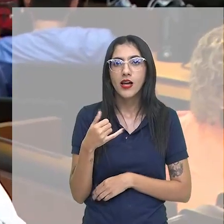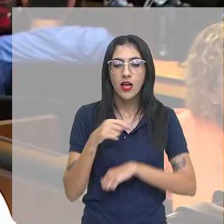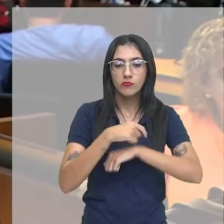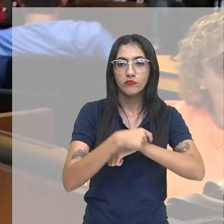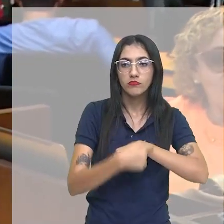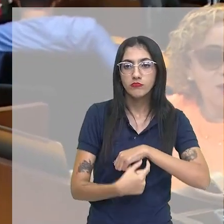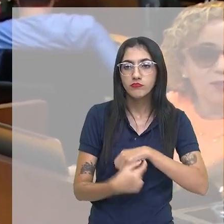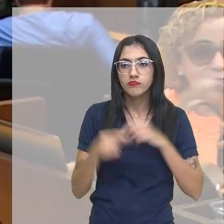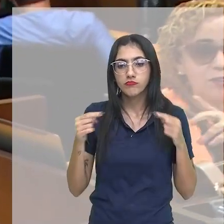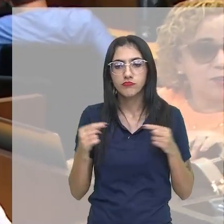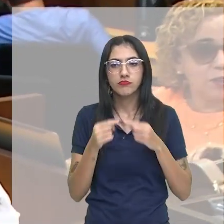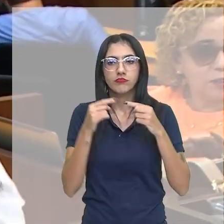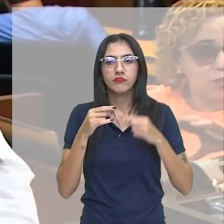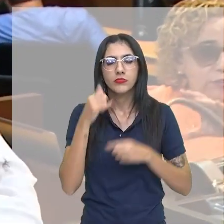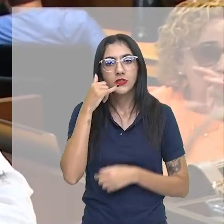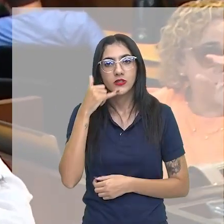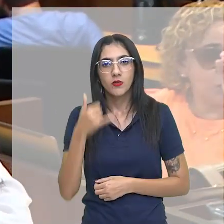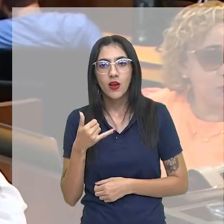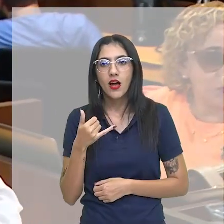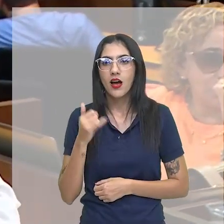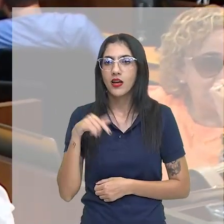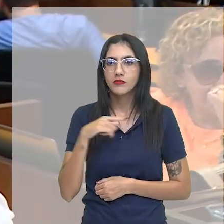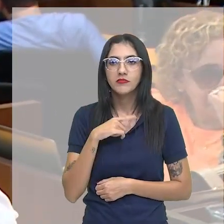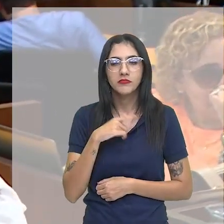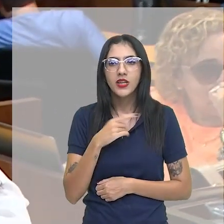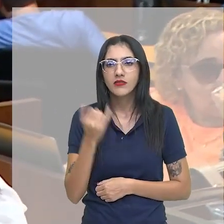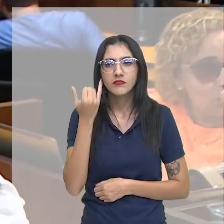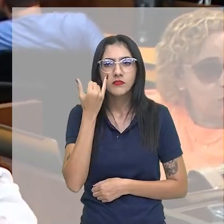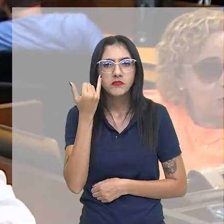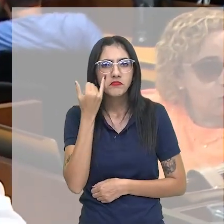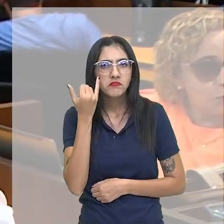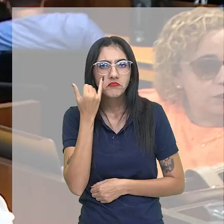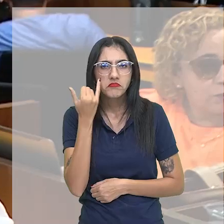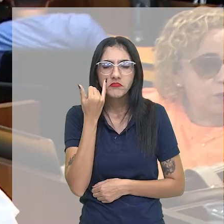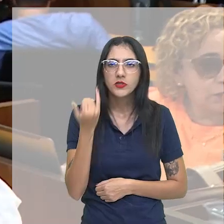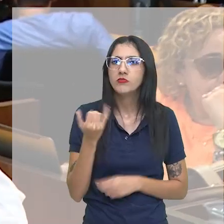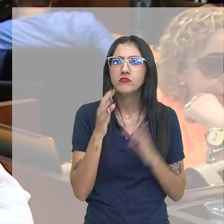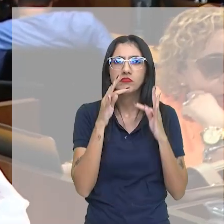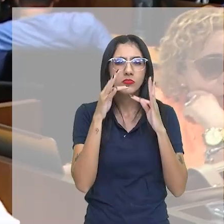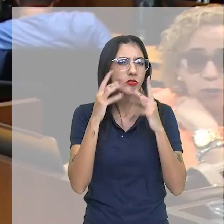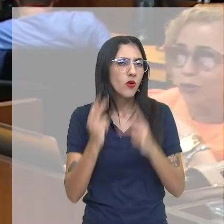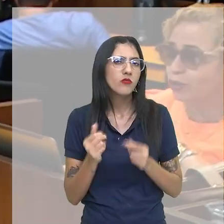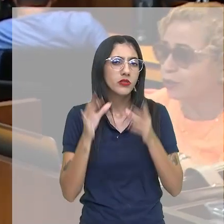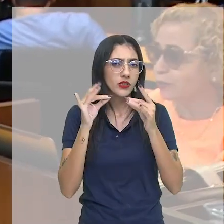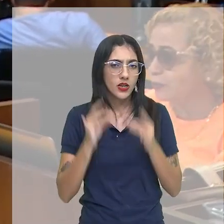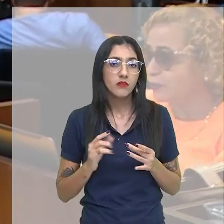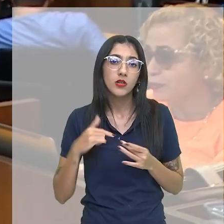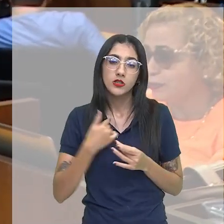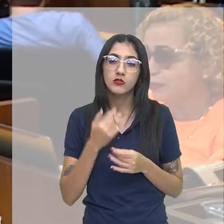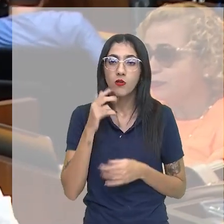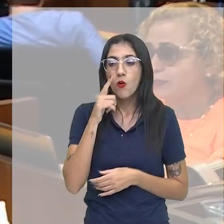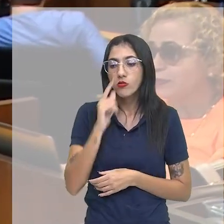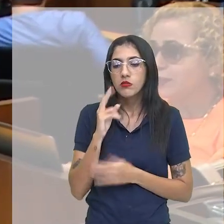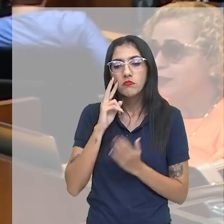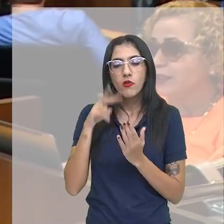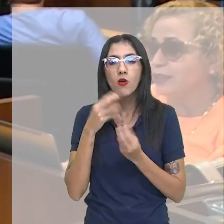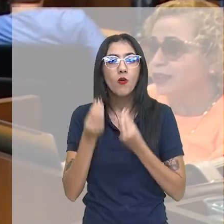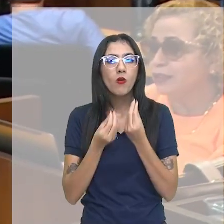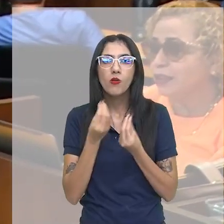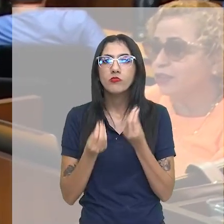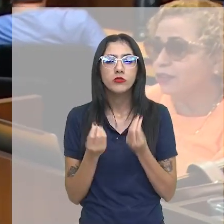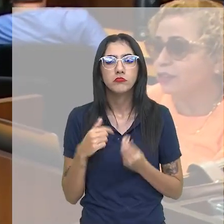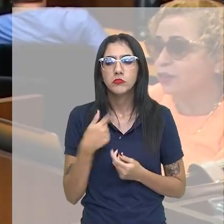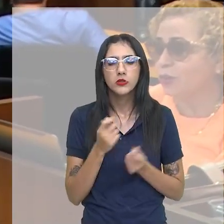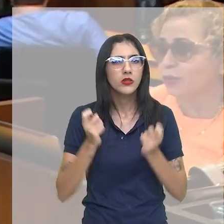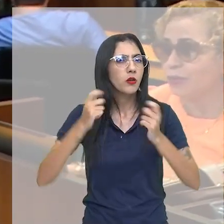conectado com o celular, ele passa essas numerações todinhas para e a gente consegue ver como é que está o nosso desempenho físico